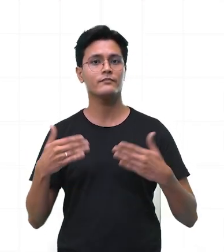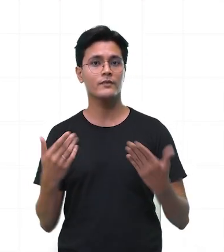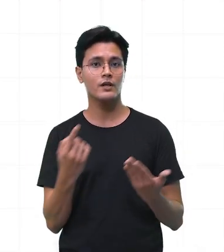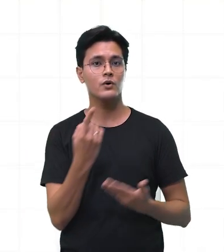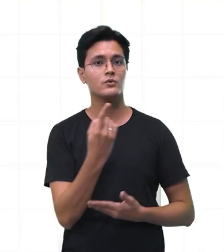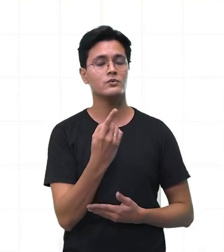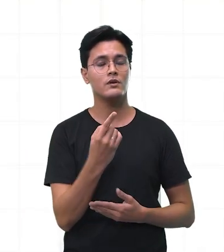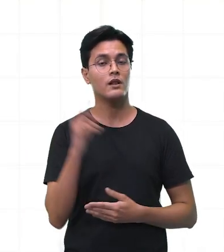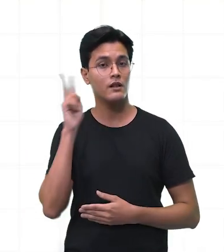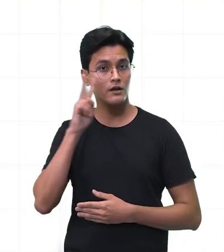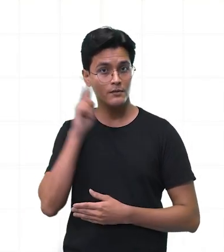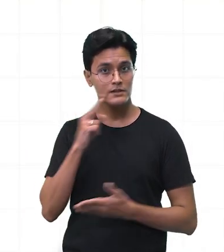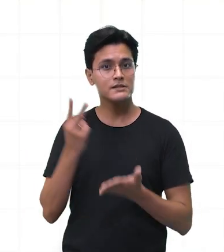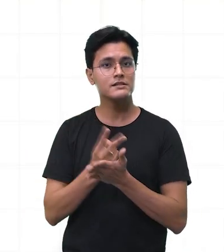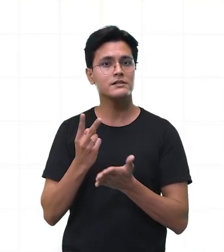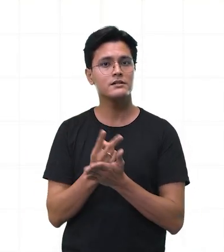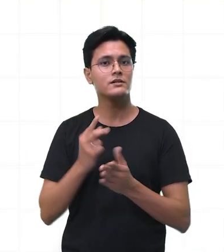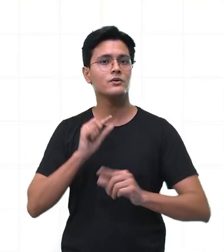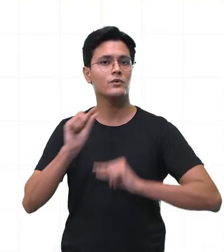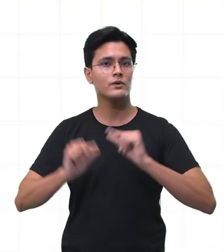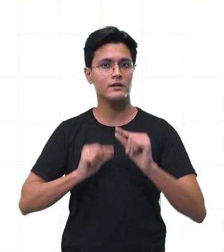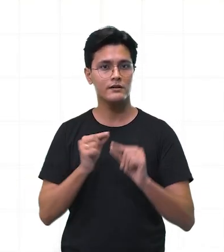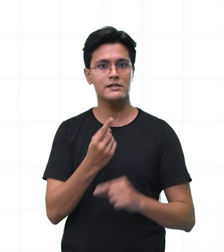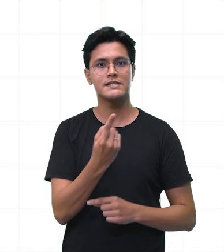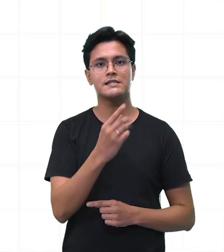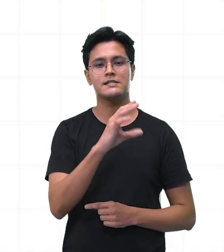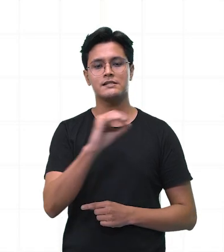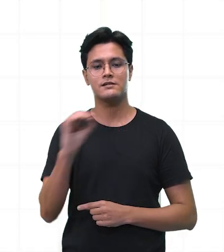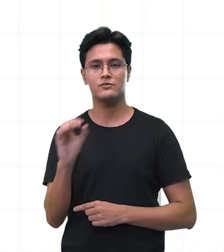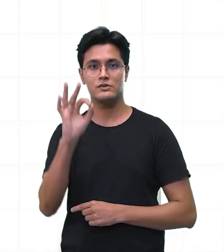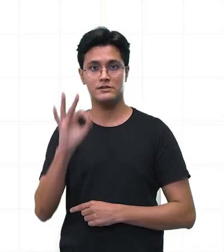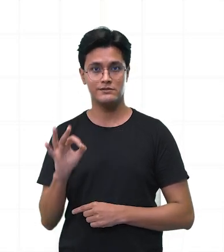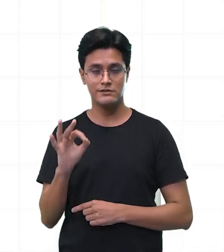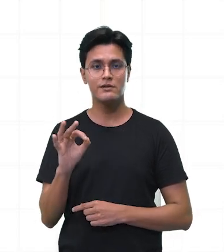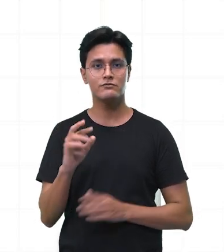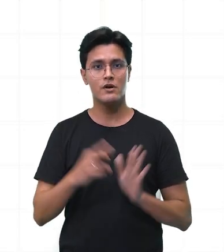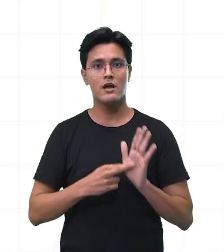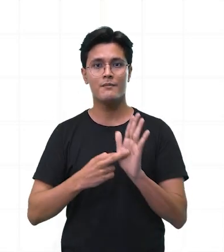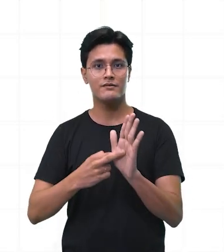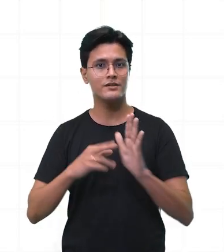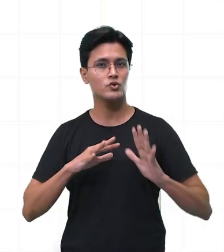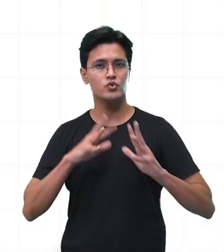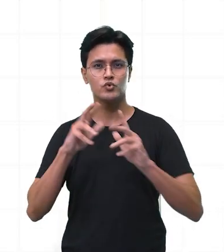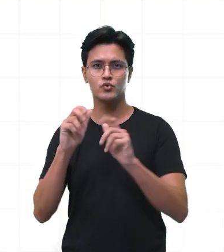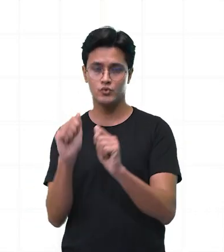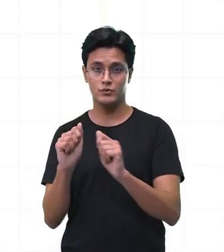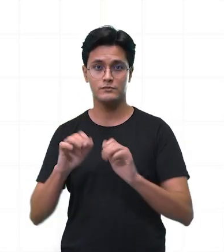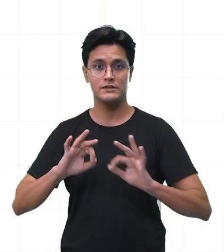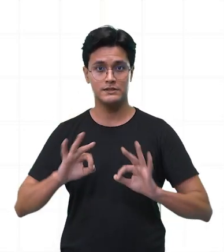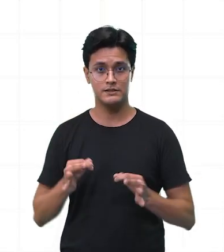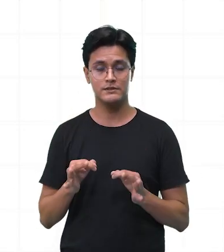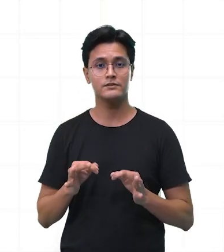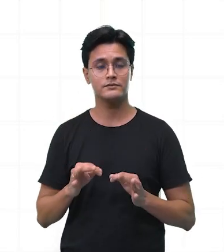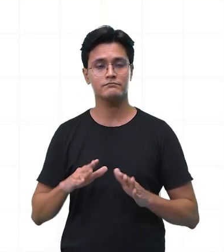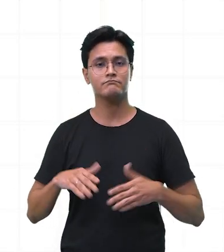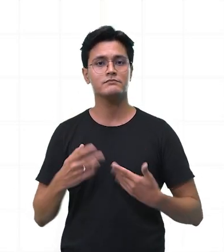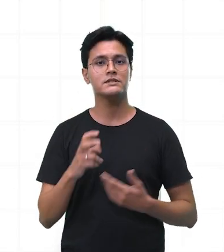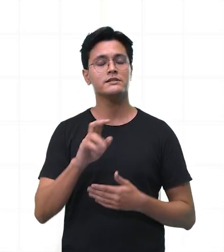100%, lembre-se, sempre é o todo. Se 100% é o todo,